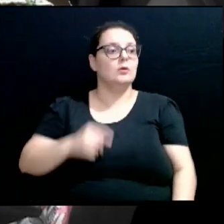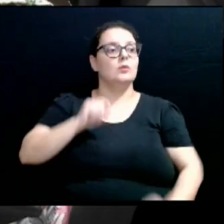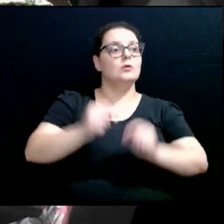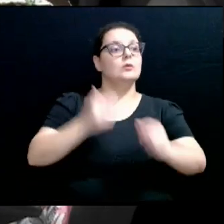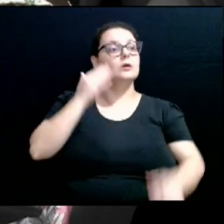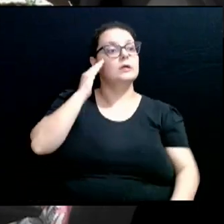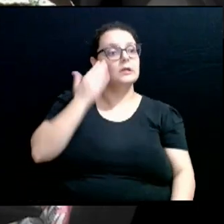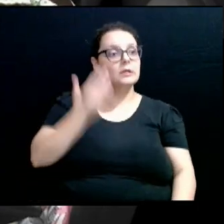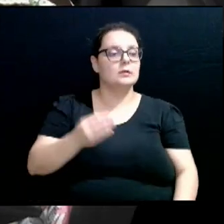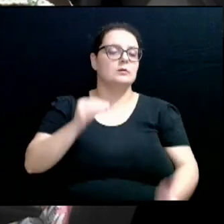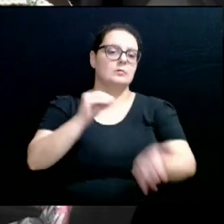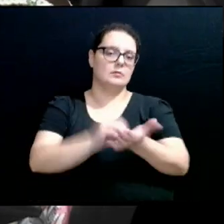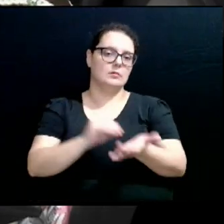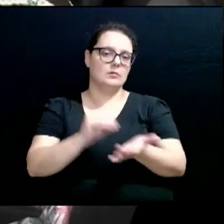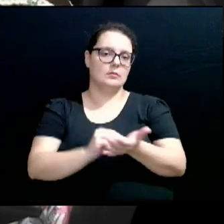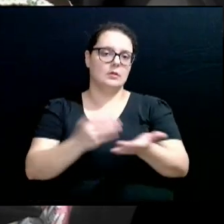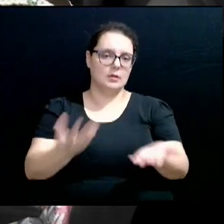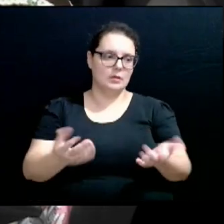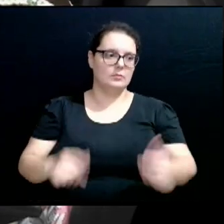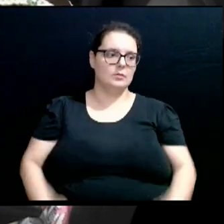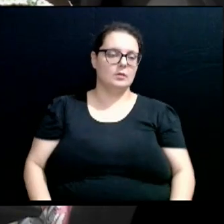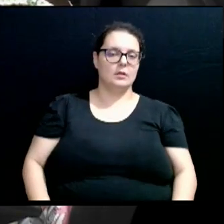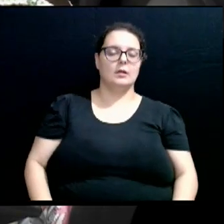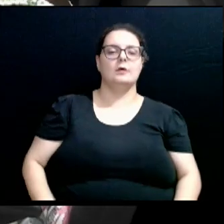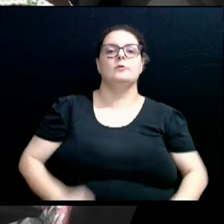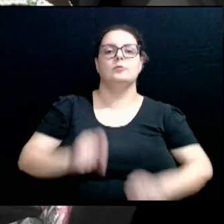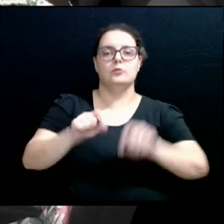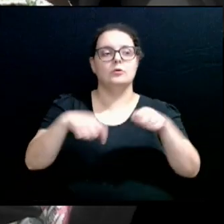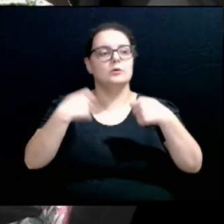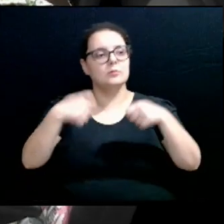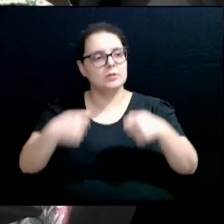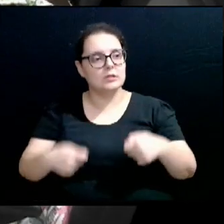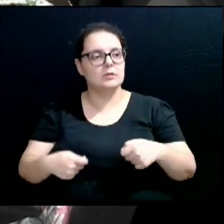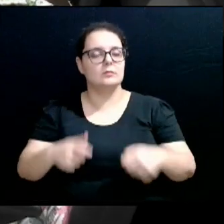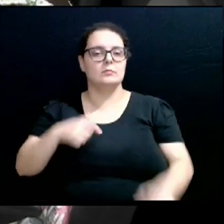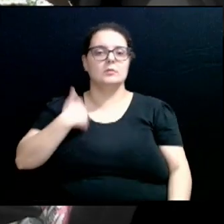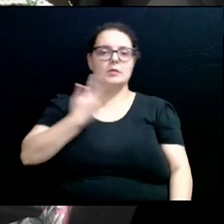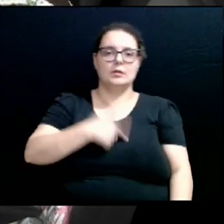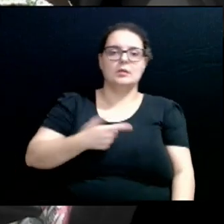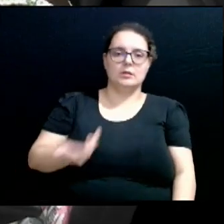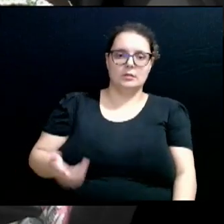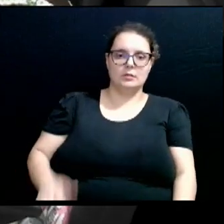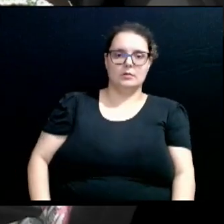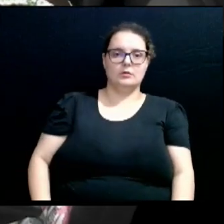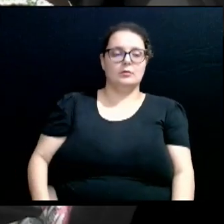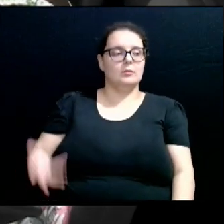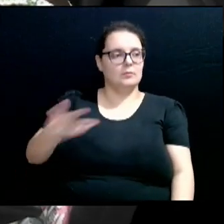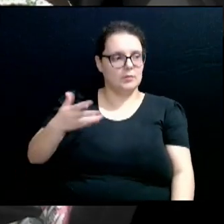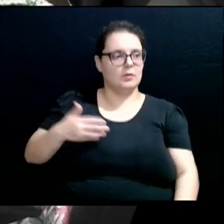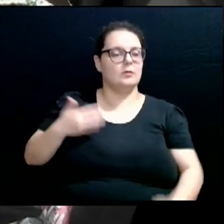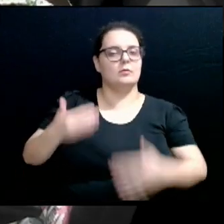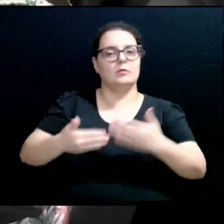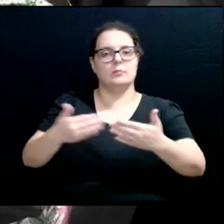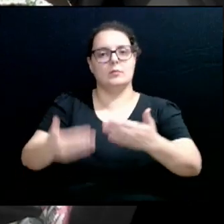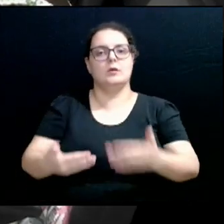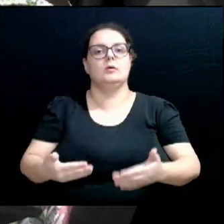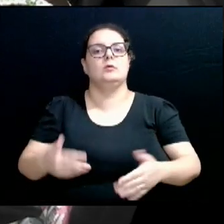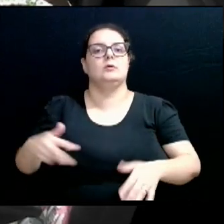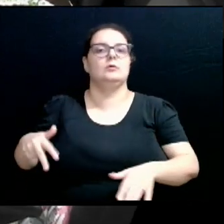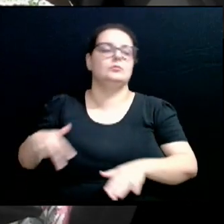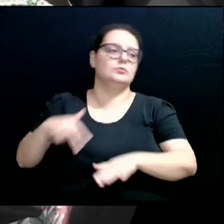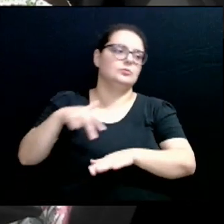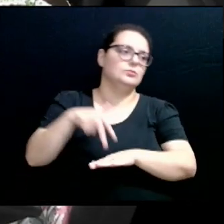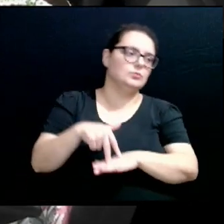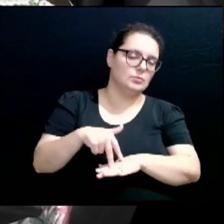falta? Ou o que é necessário para que a gente acelere esse processo de ocupação de